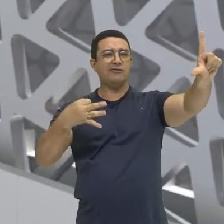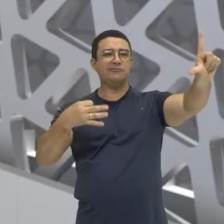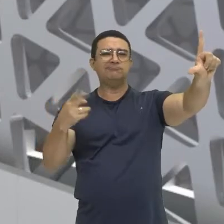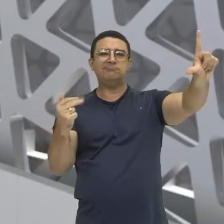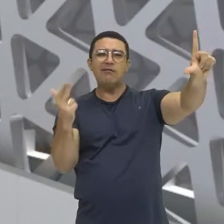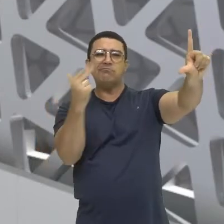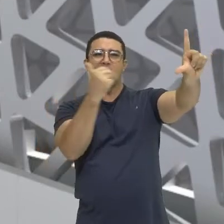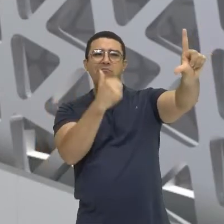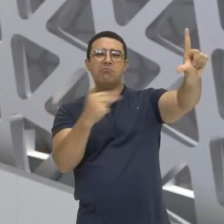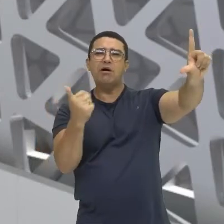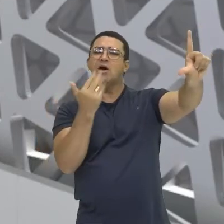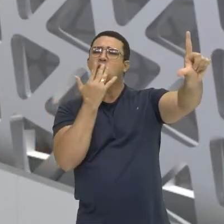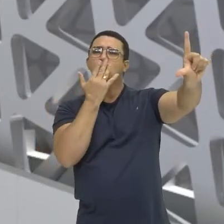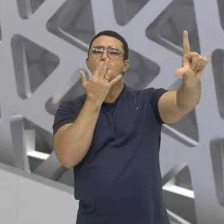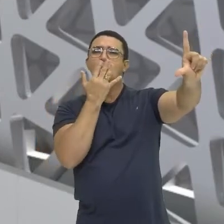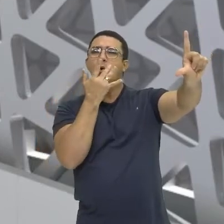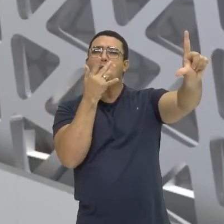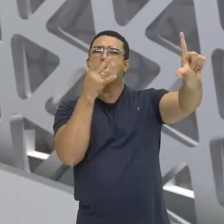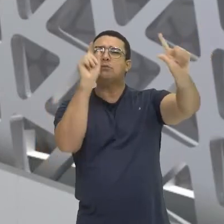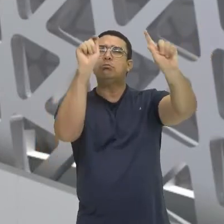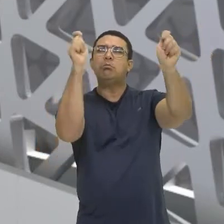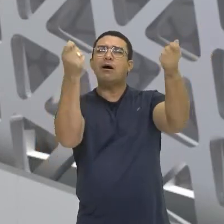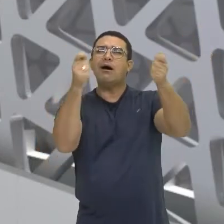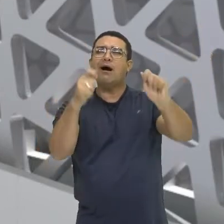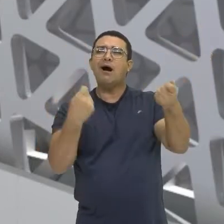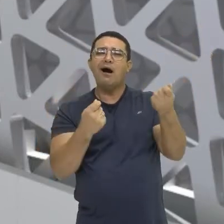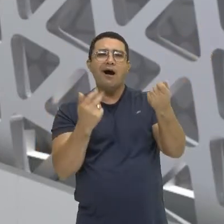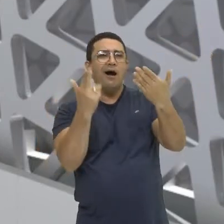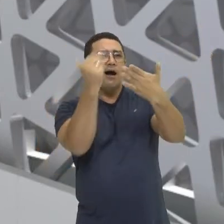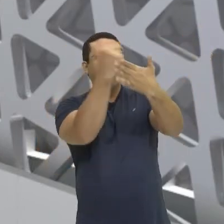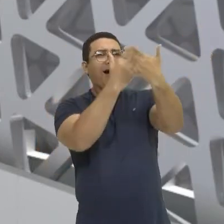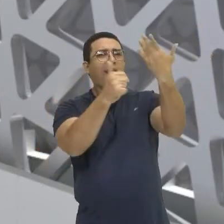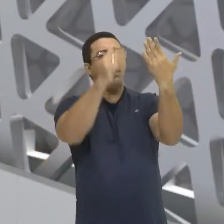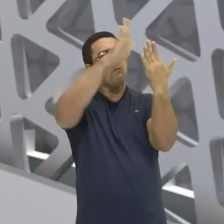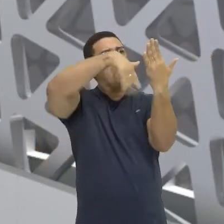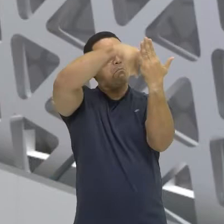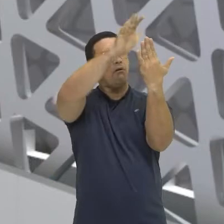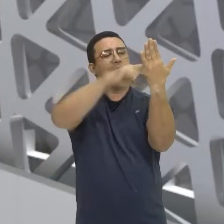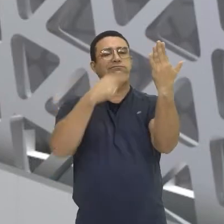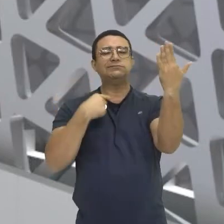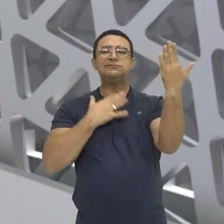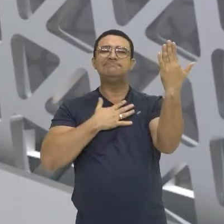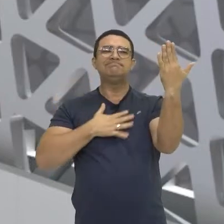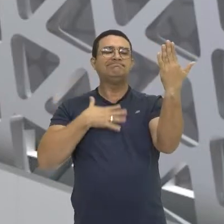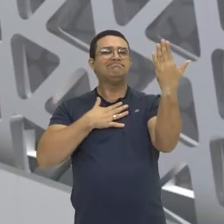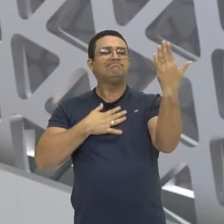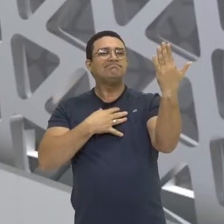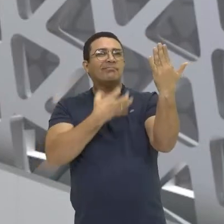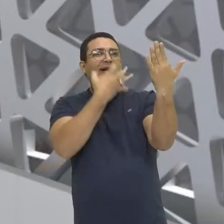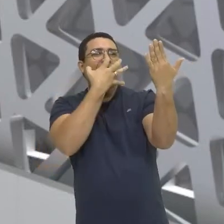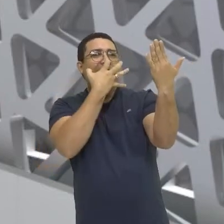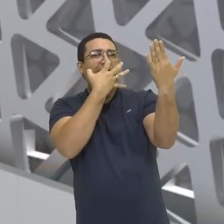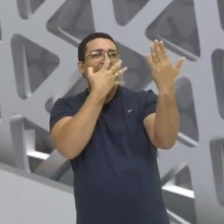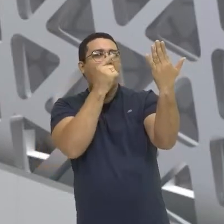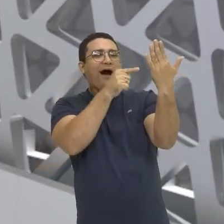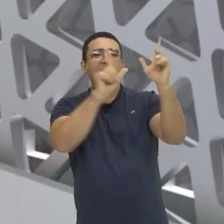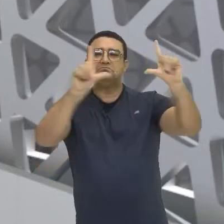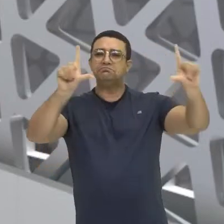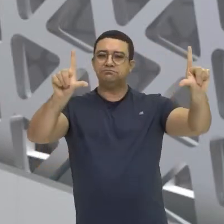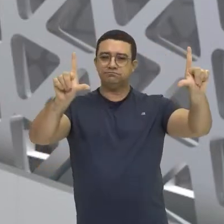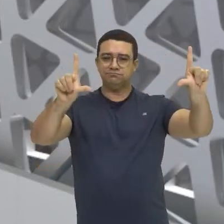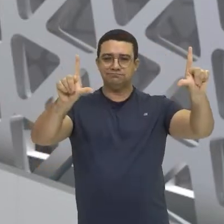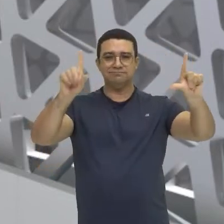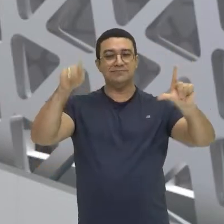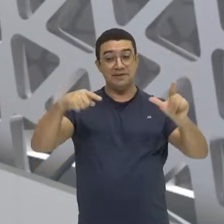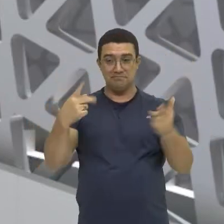né, a forma do desenho, você vai sentir um prazer em admirar aquela obra. Então isso